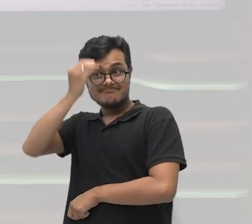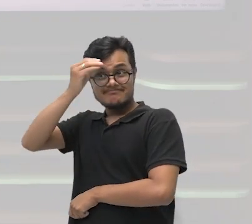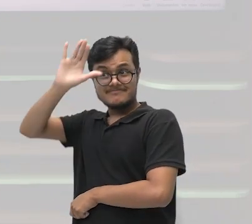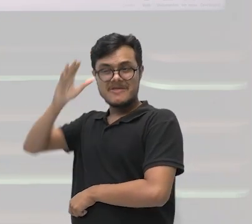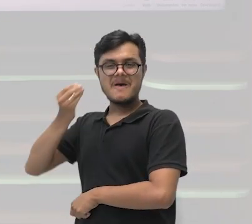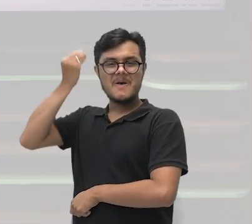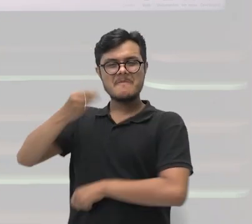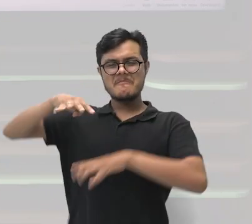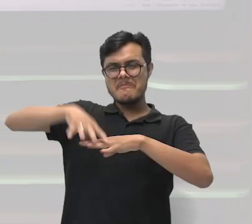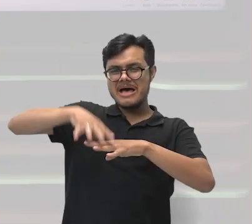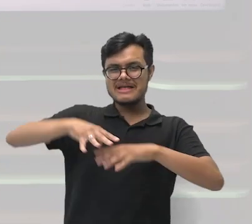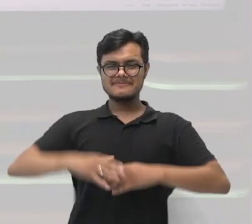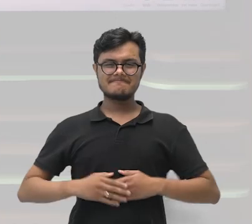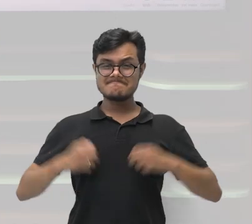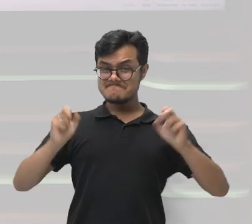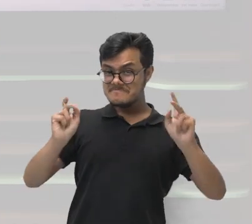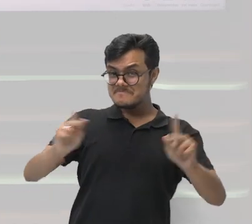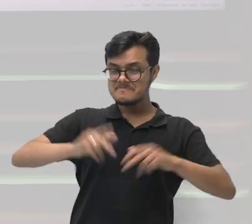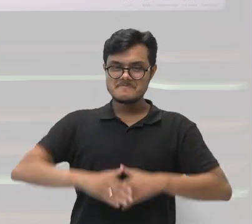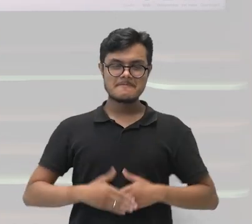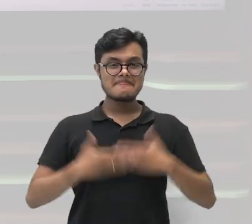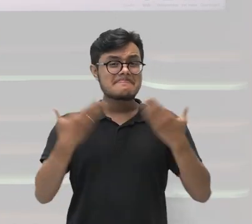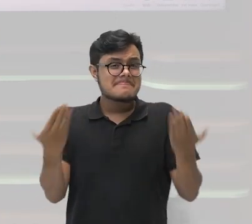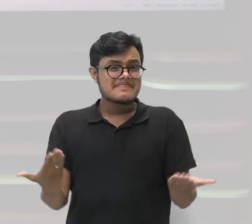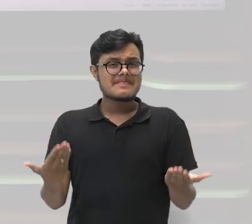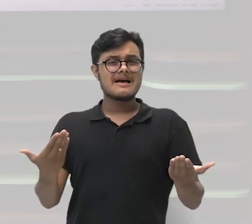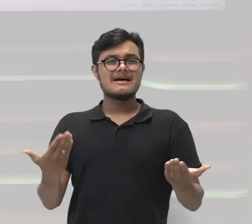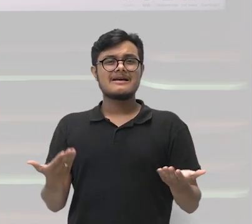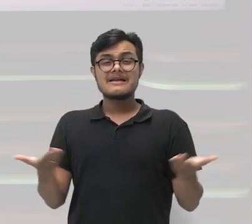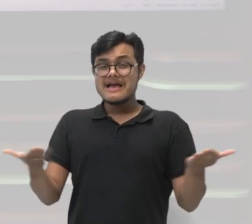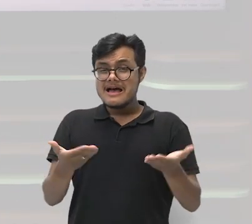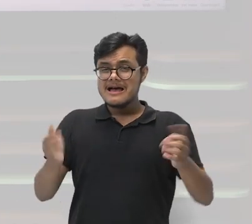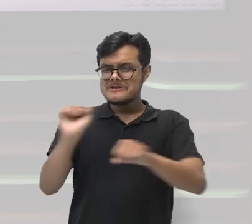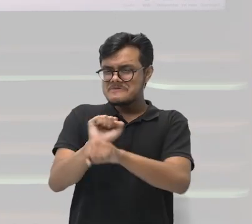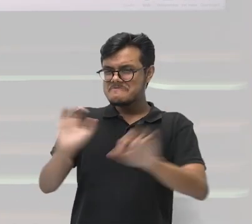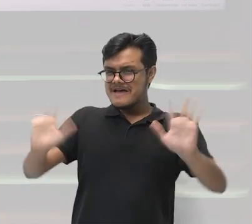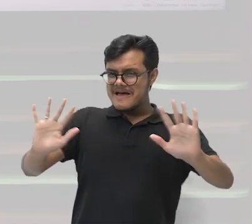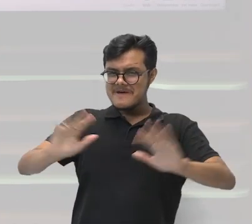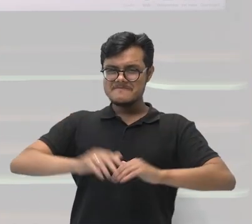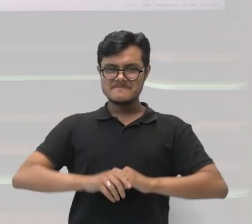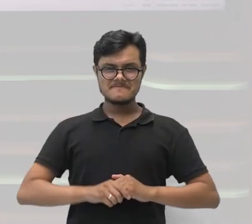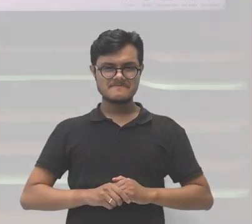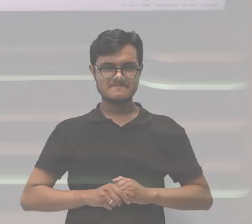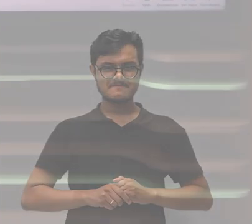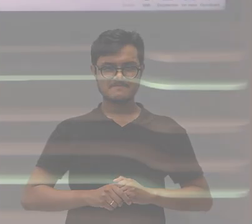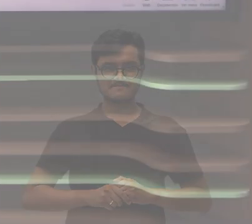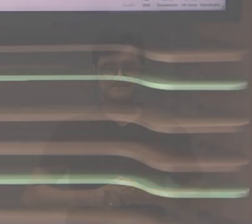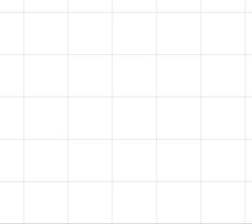mais de matemática, tá bom? Então, é isso. Aguardarei vocês em um próximo encontro.